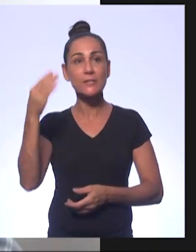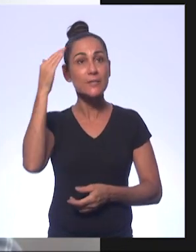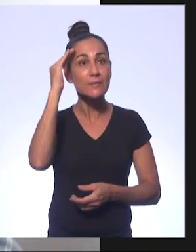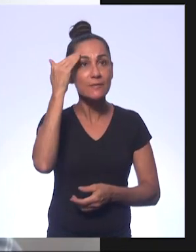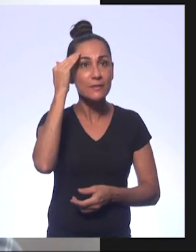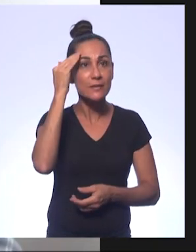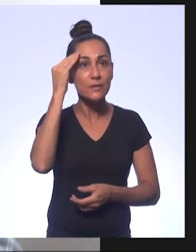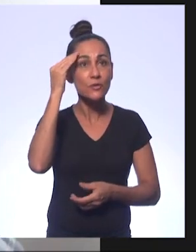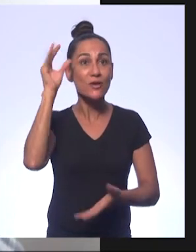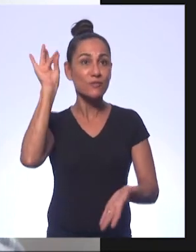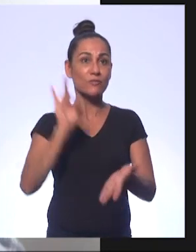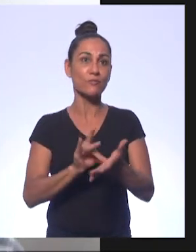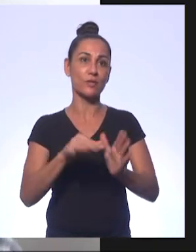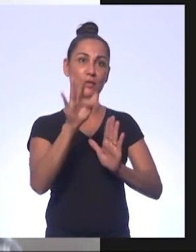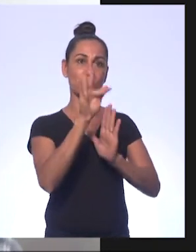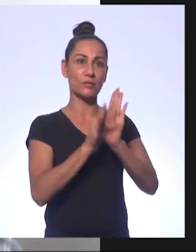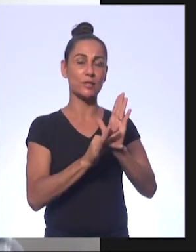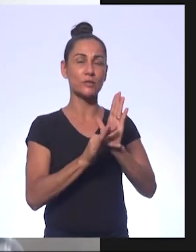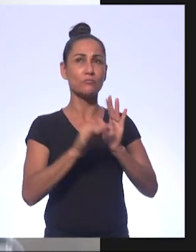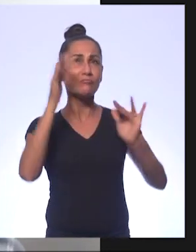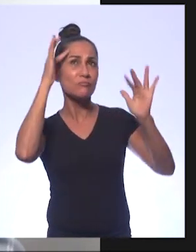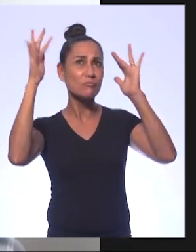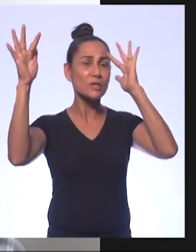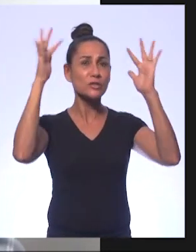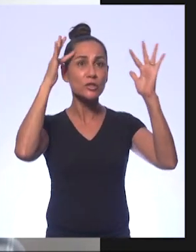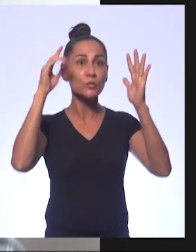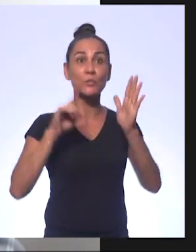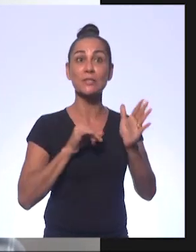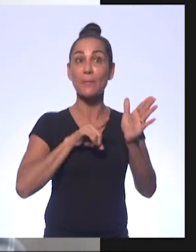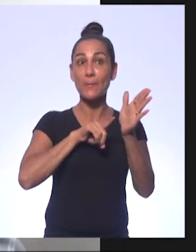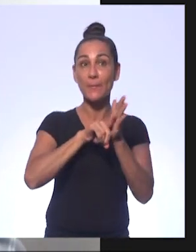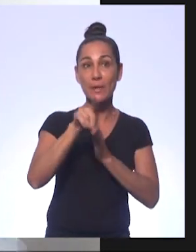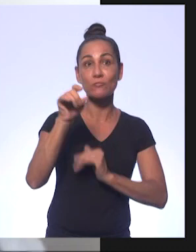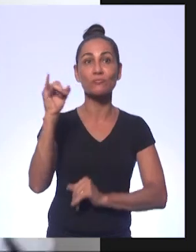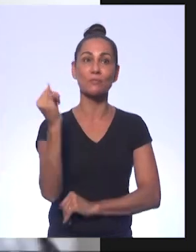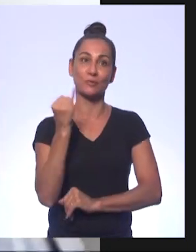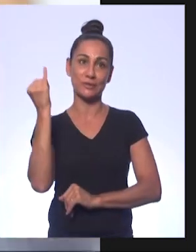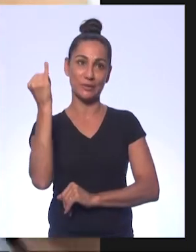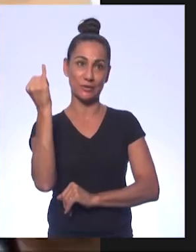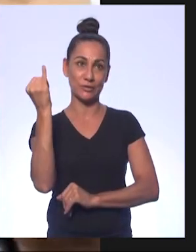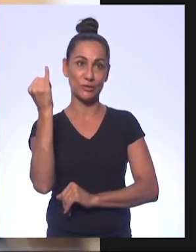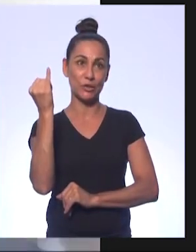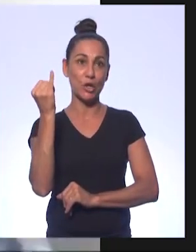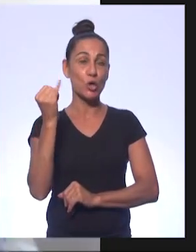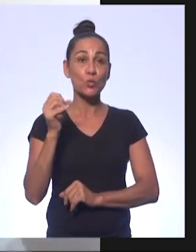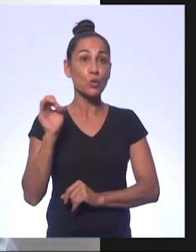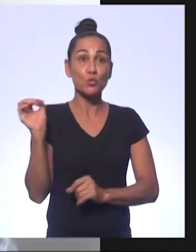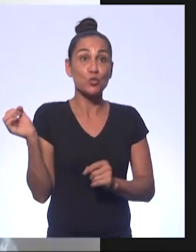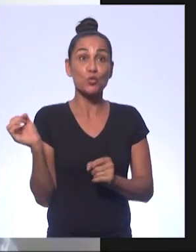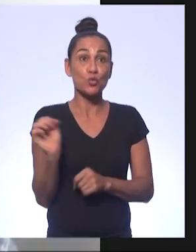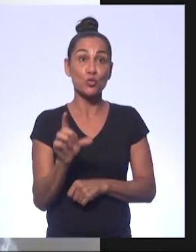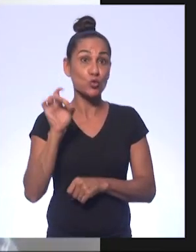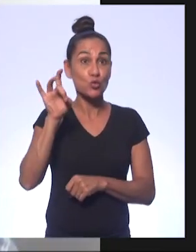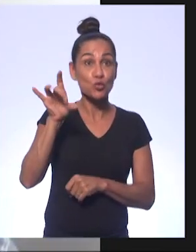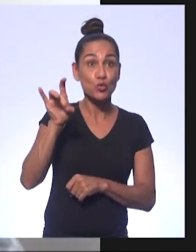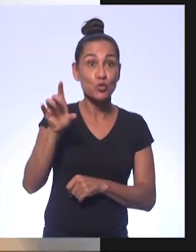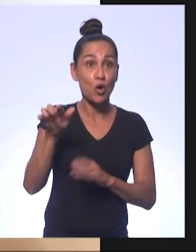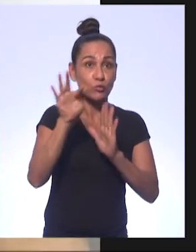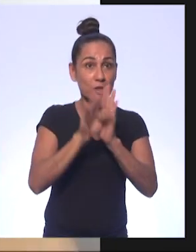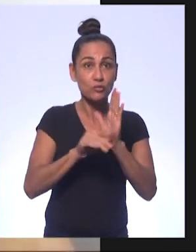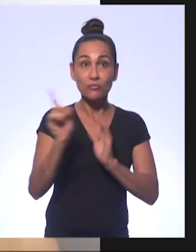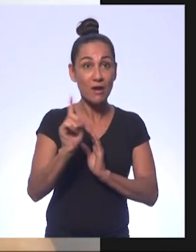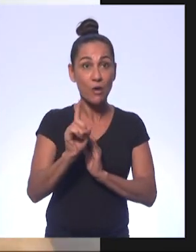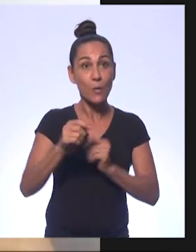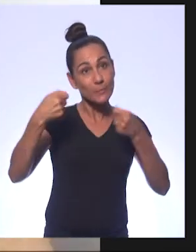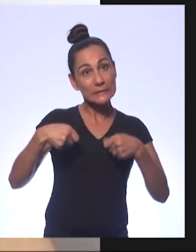texto? Pense um pouquinho como que essa pergunta é importante. Não basta eu ter o texto, eu quero que a criança aprenda. Mas como que eu